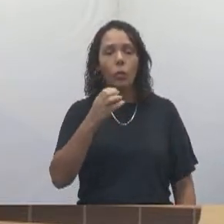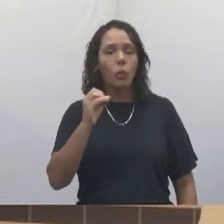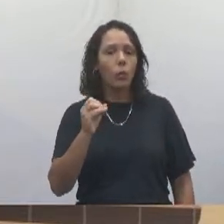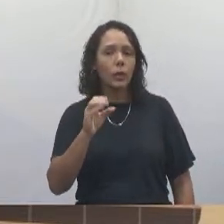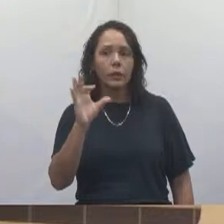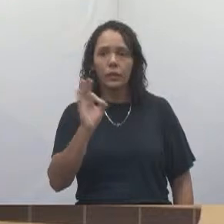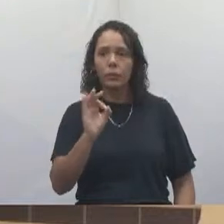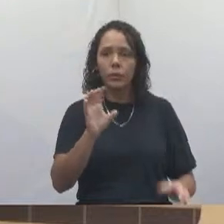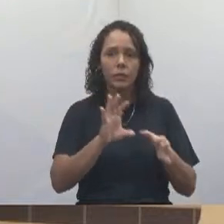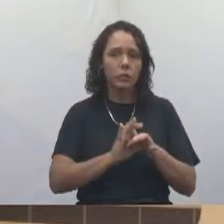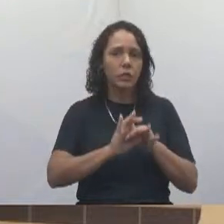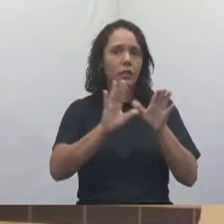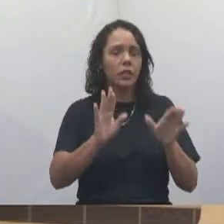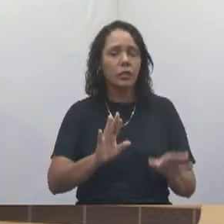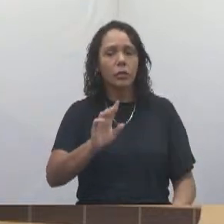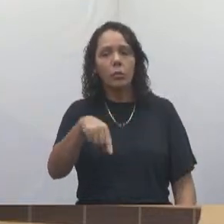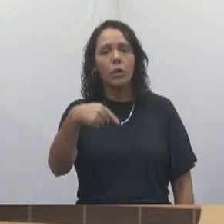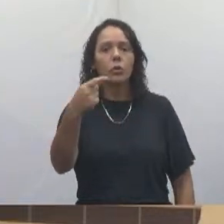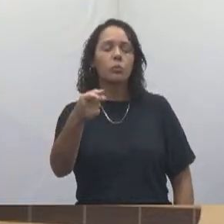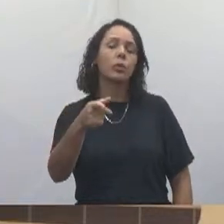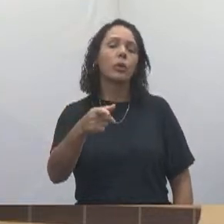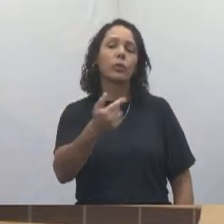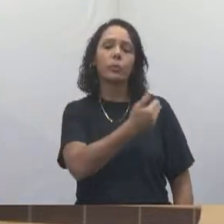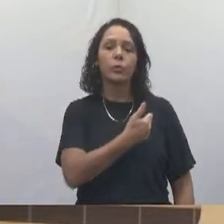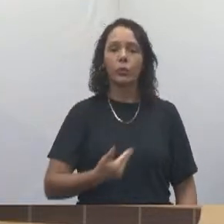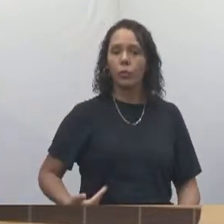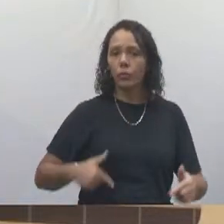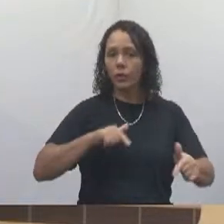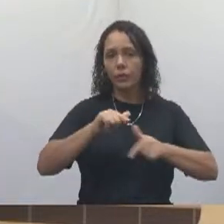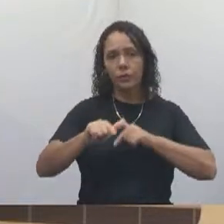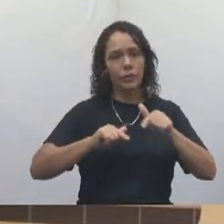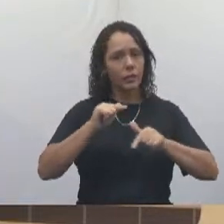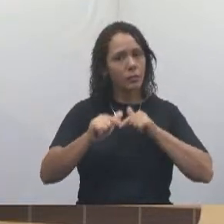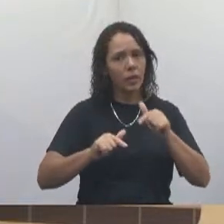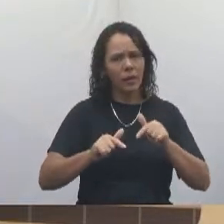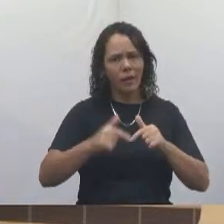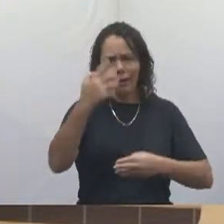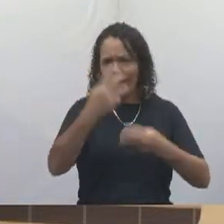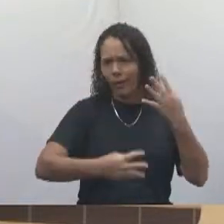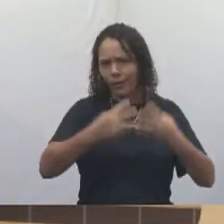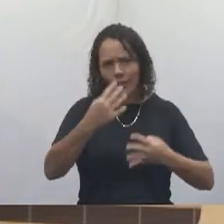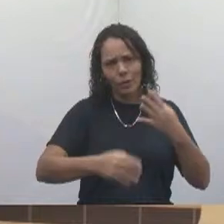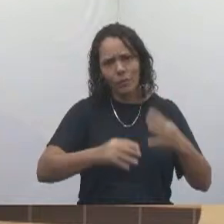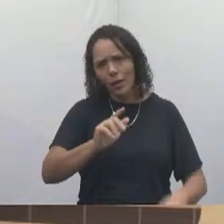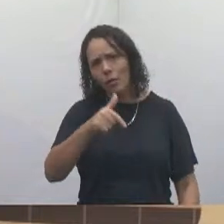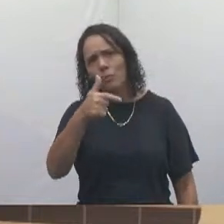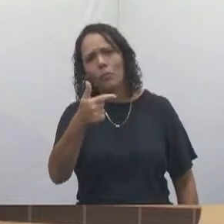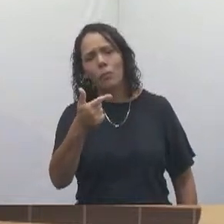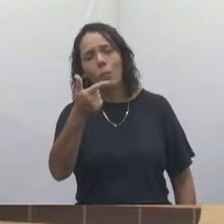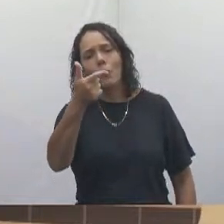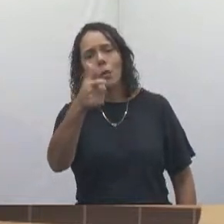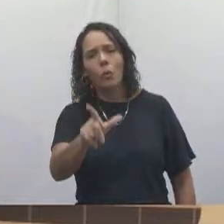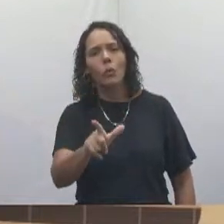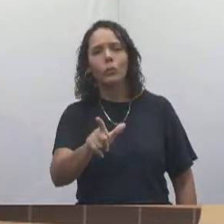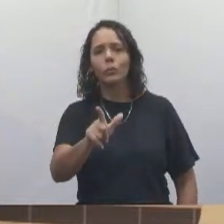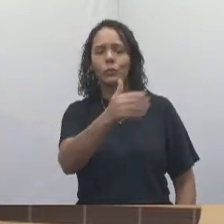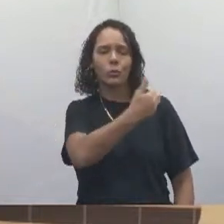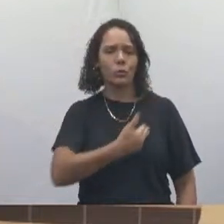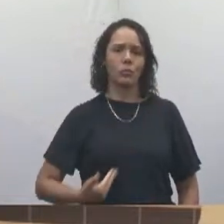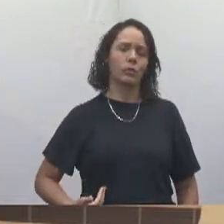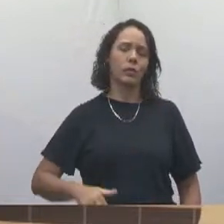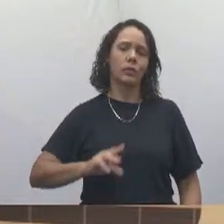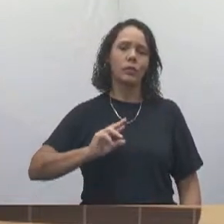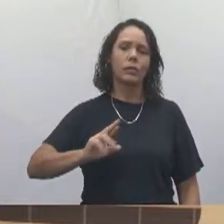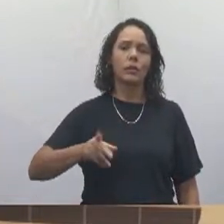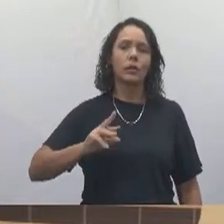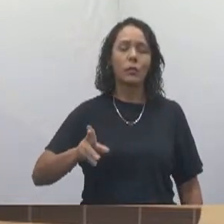terem seus projetos. Não estou sufocando o governo de ninguém. Qualquer governo que o povo eleja vai ter plena capacidade de